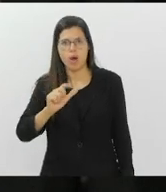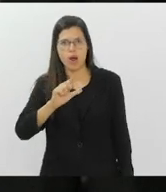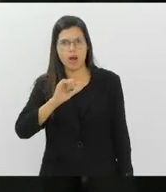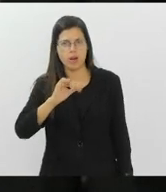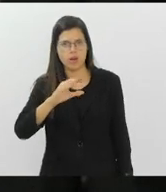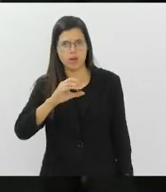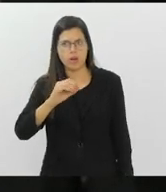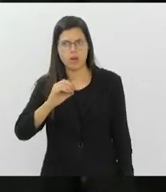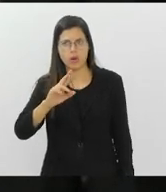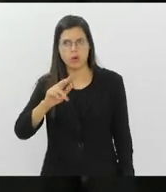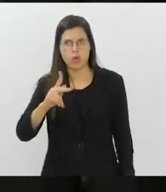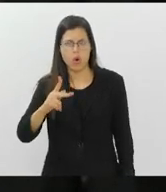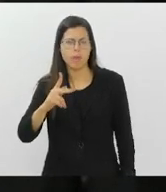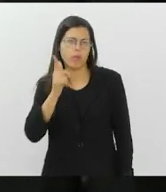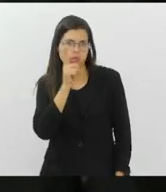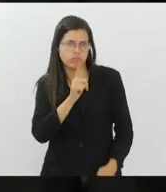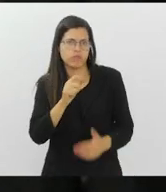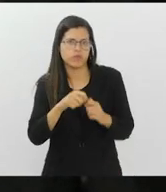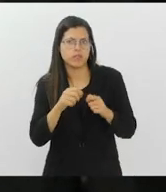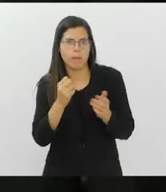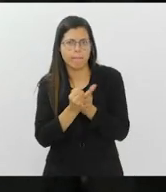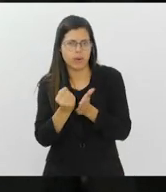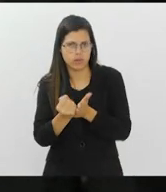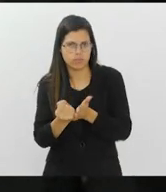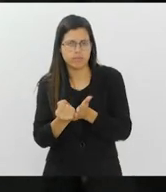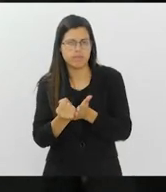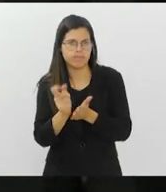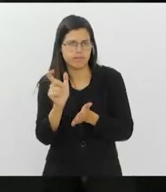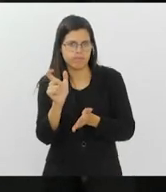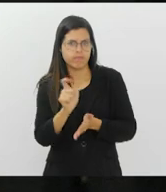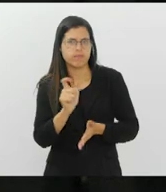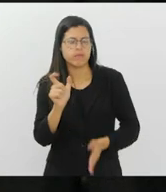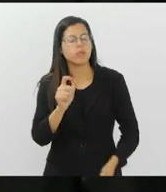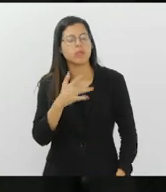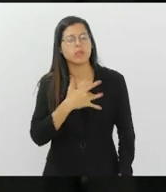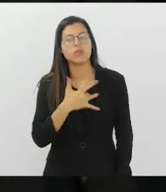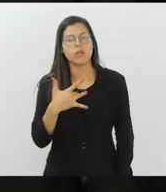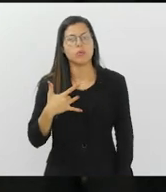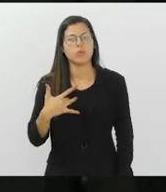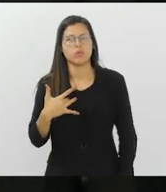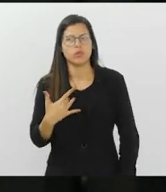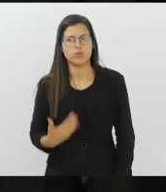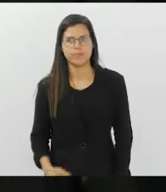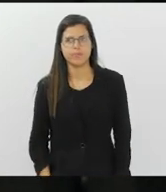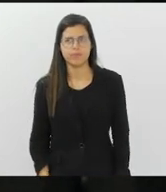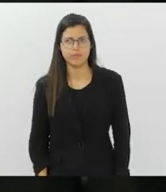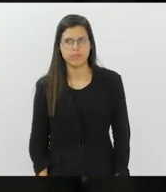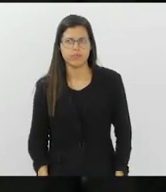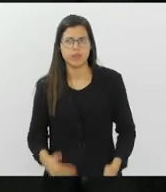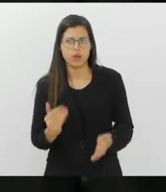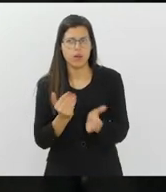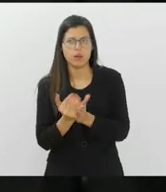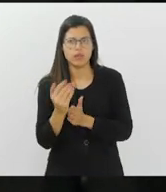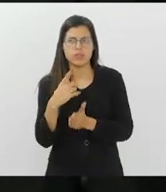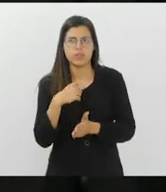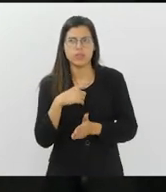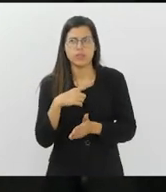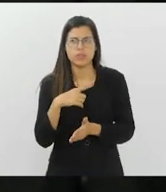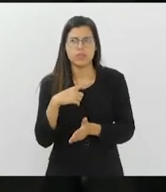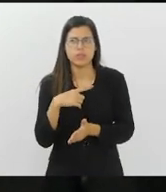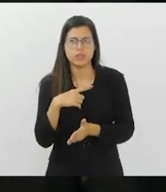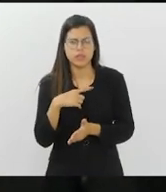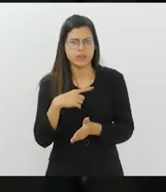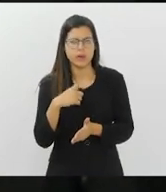plano. Bom, a gente fazendo o plano, começa a ter um monte de